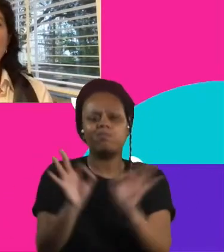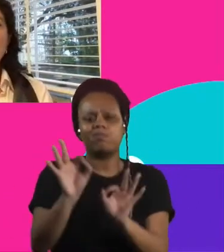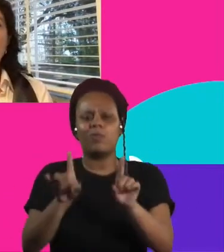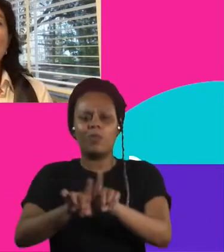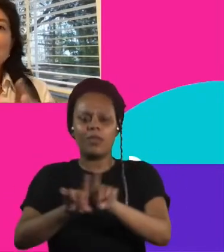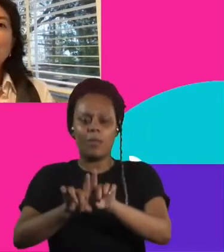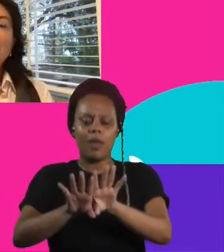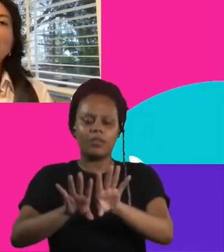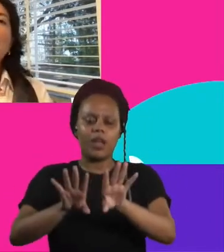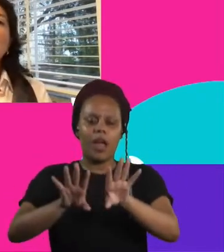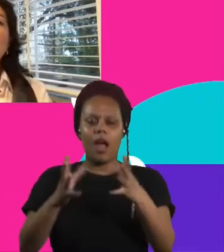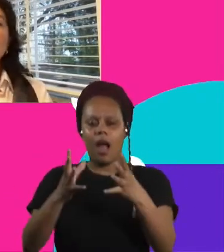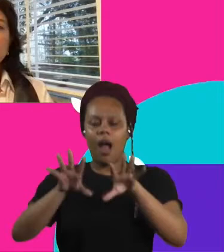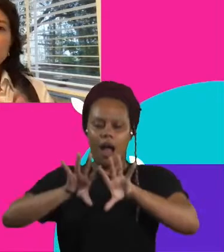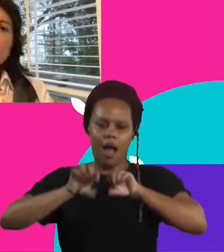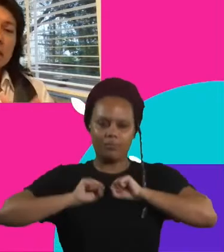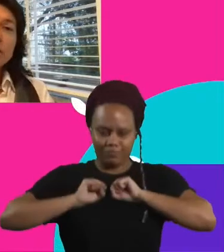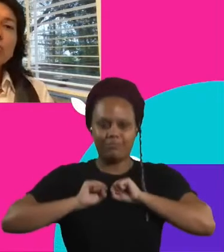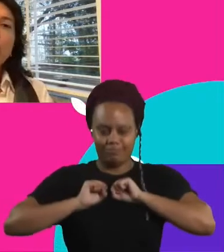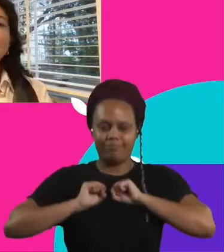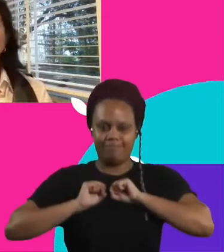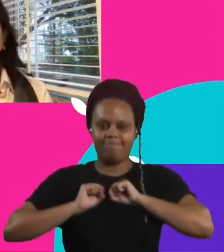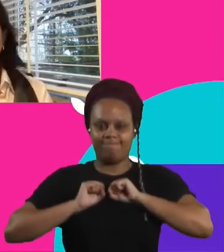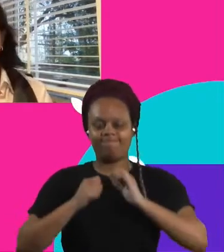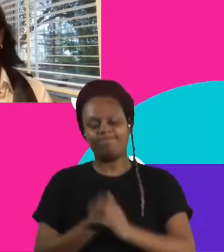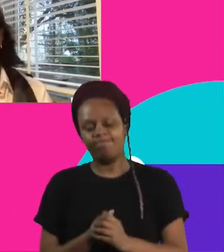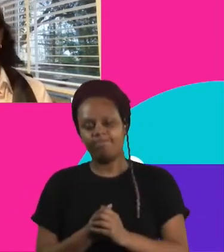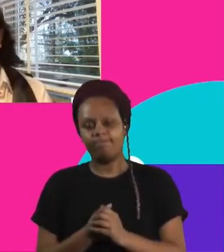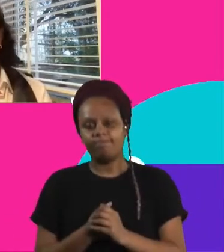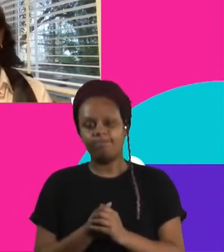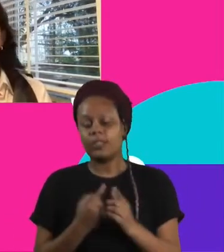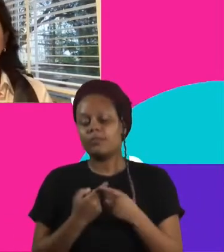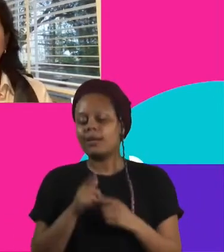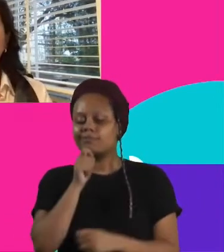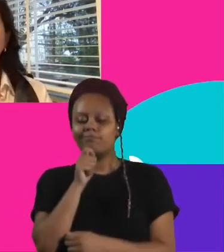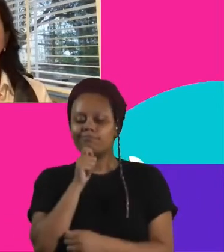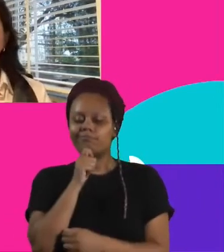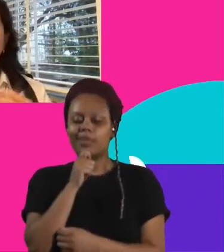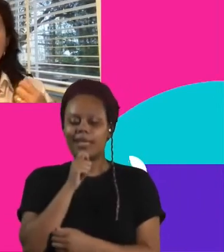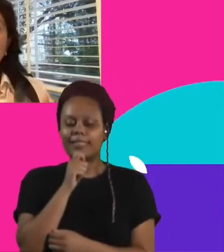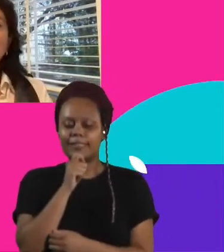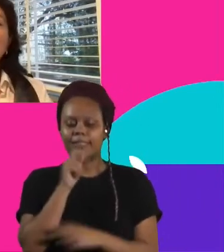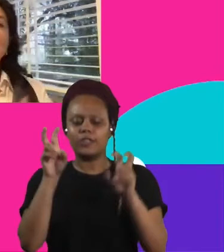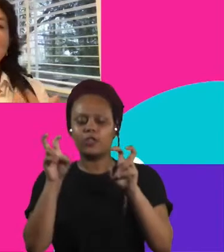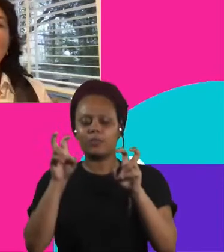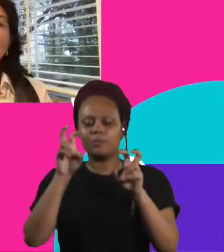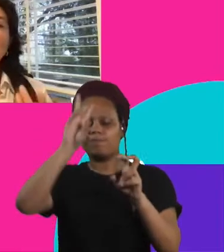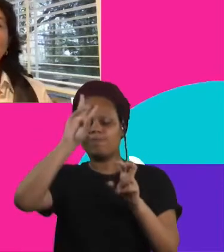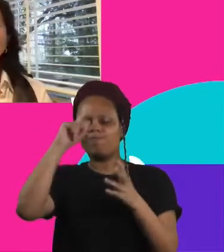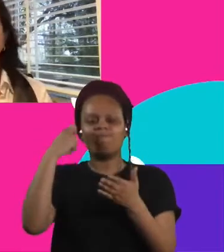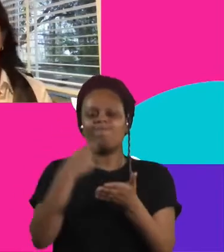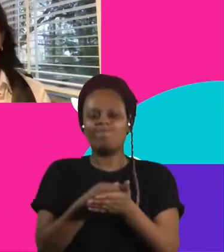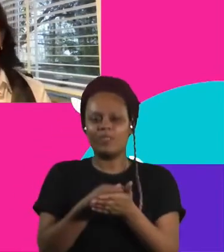informação, mas não existe ainda isso como um dos pontos elementares aí na tomada de decisão baseada em